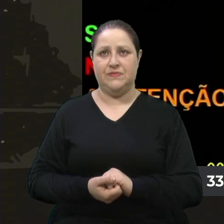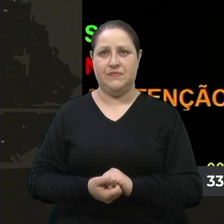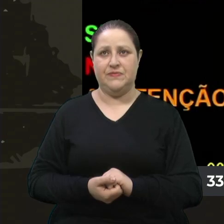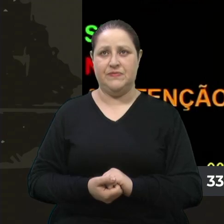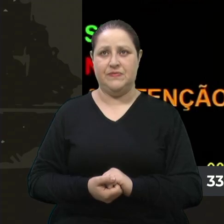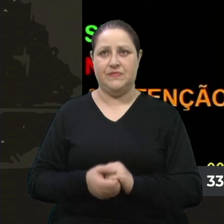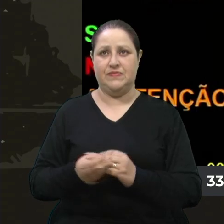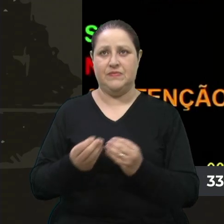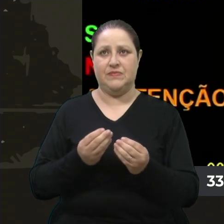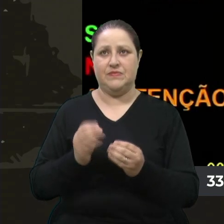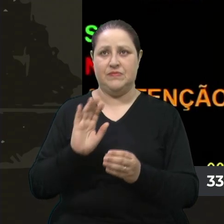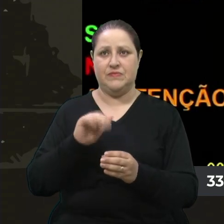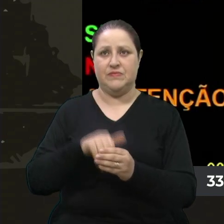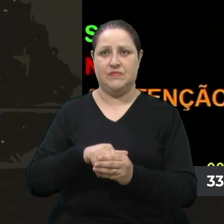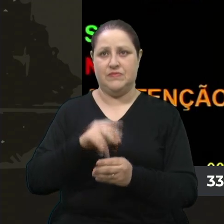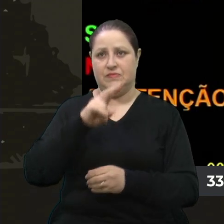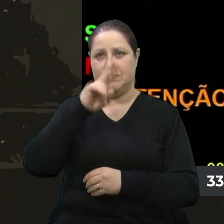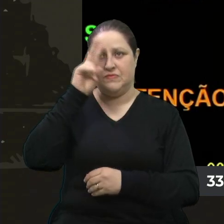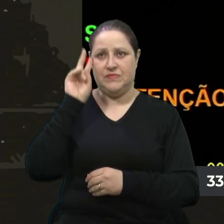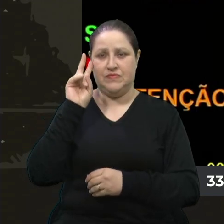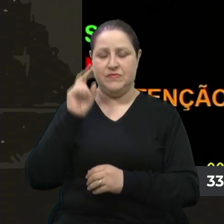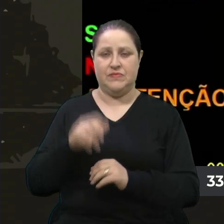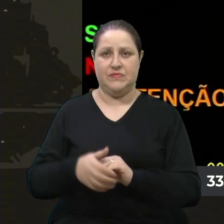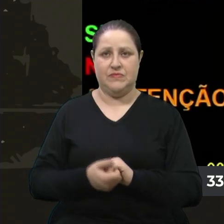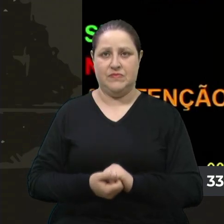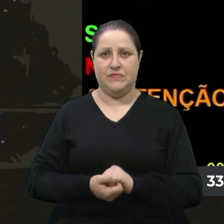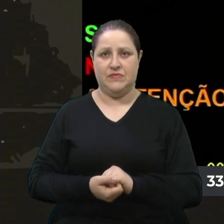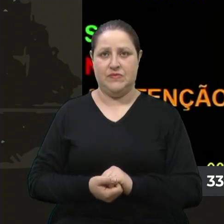Como vota, vereador Velocino?